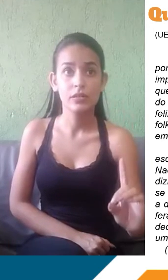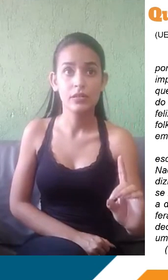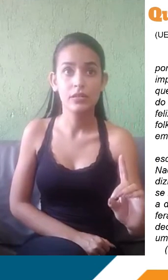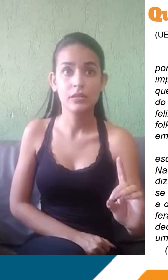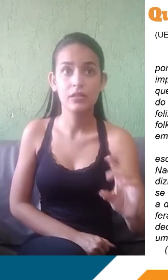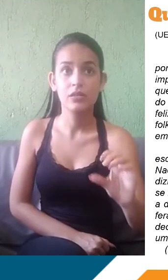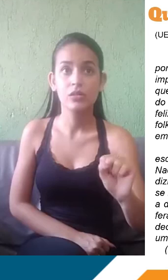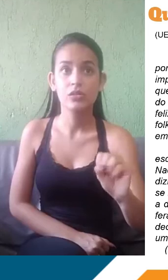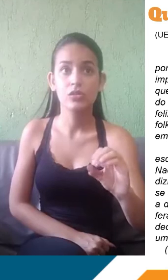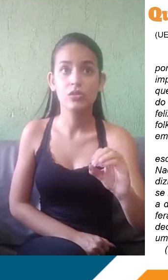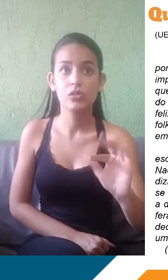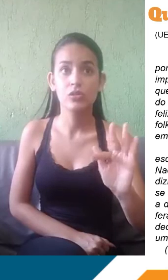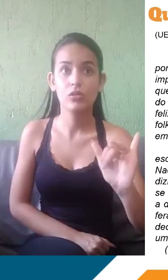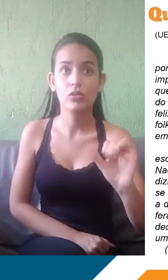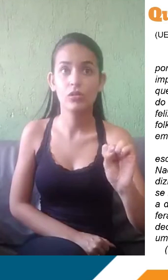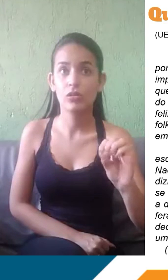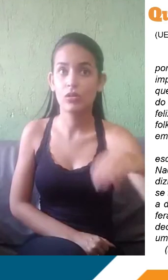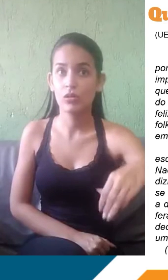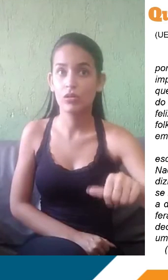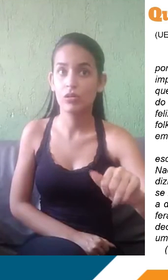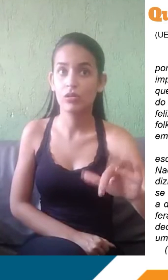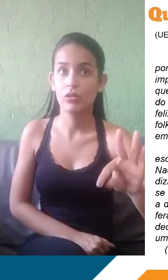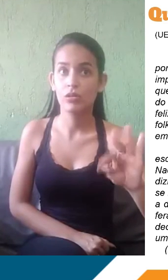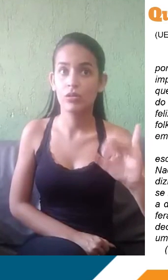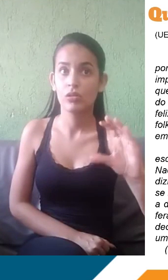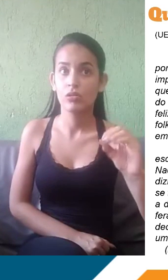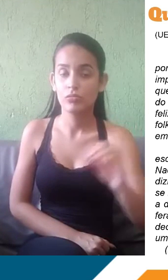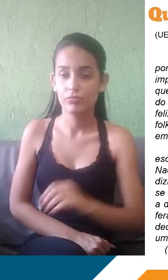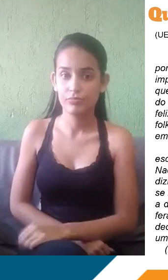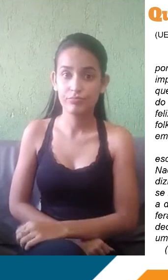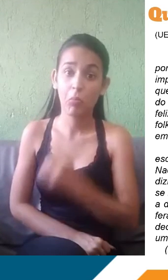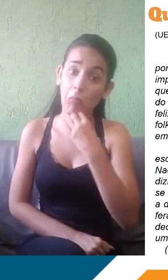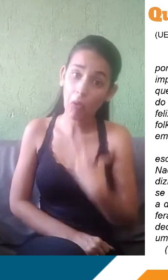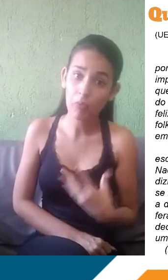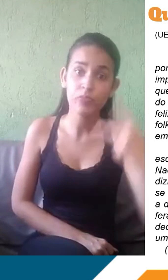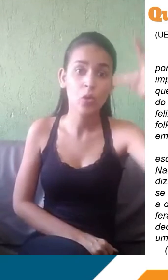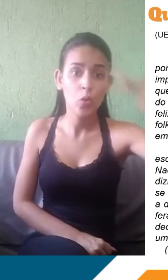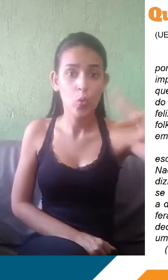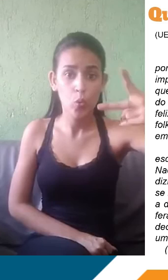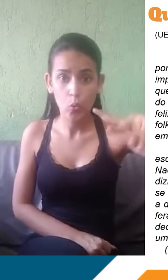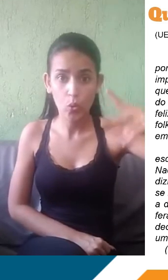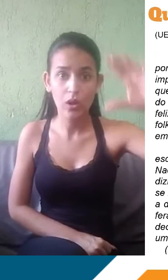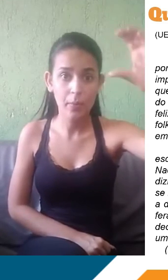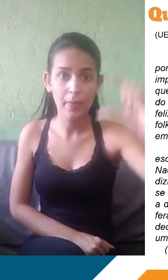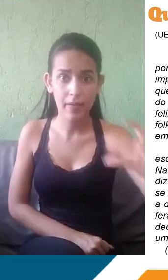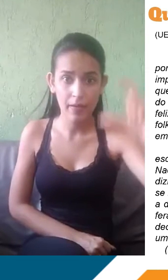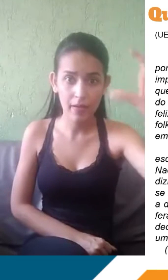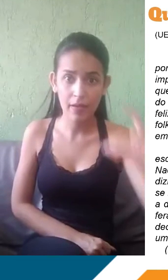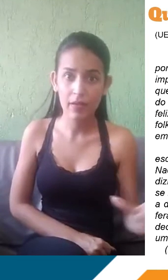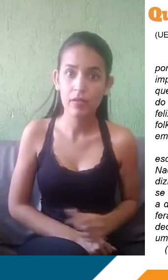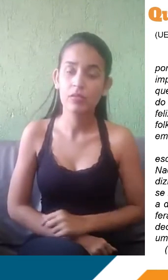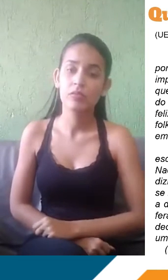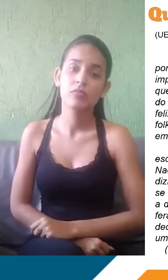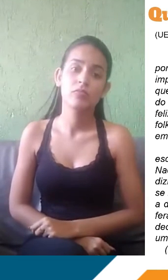pensando do geral para o particular. Bom, nos 2 parágrafos destacados do texto, o narrador começa